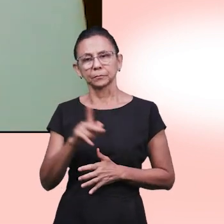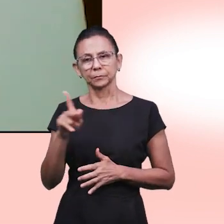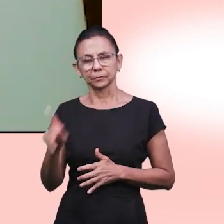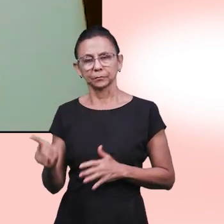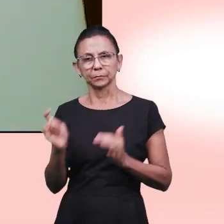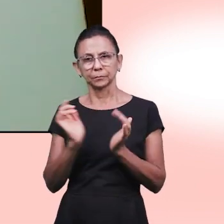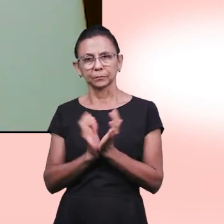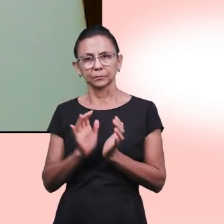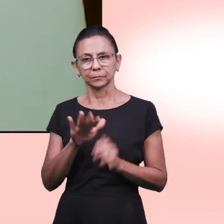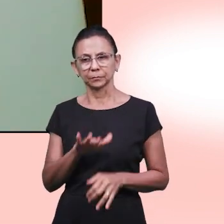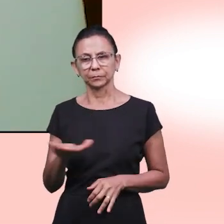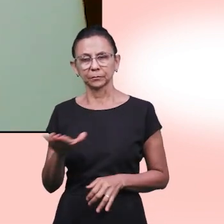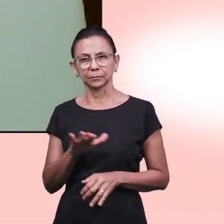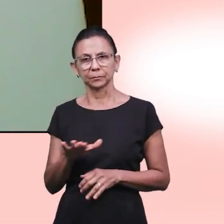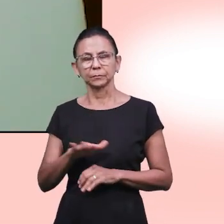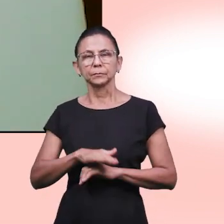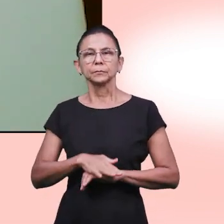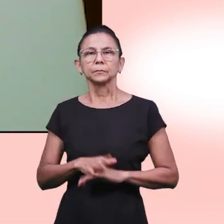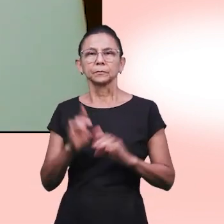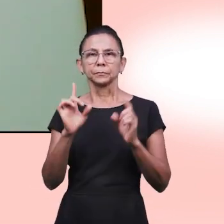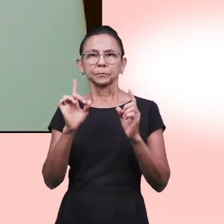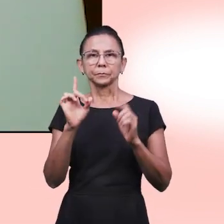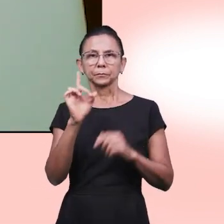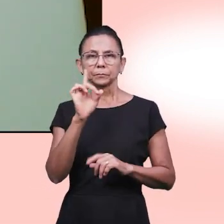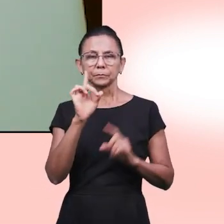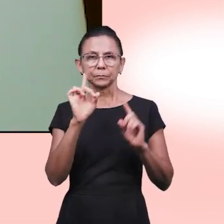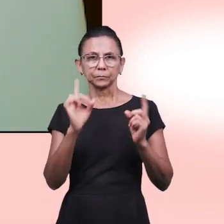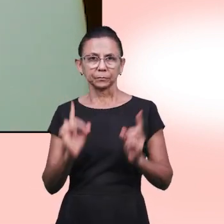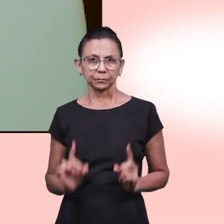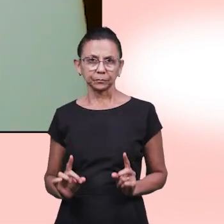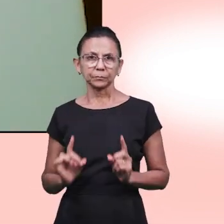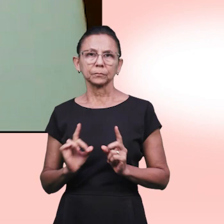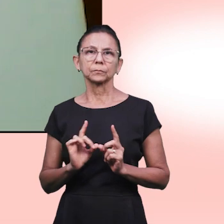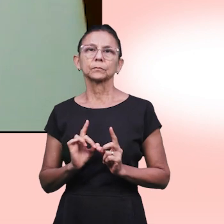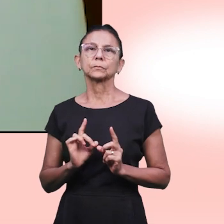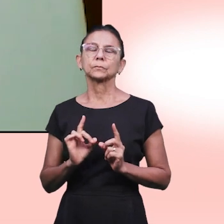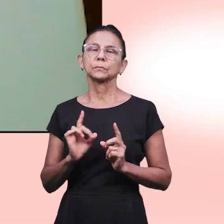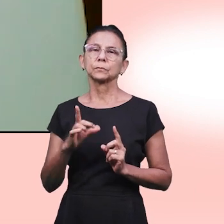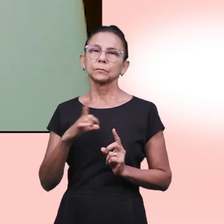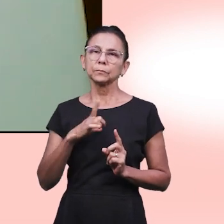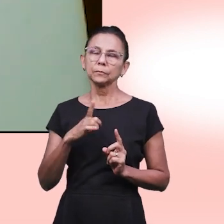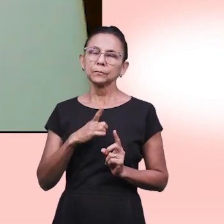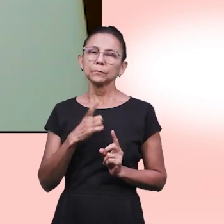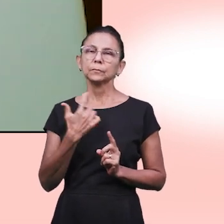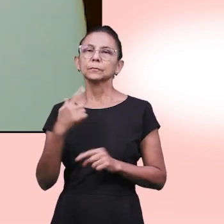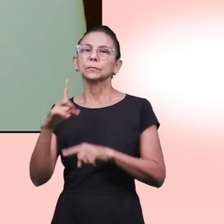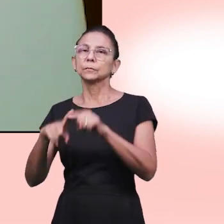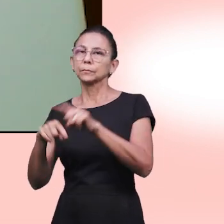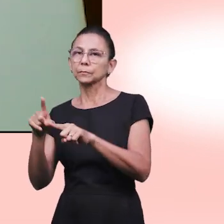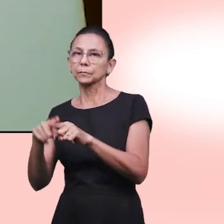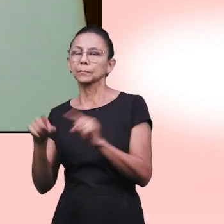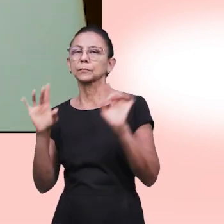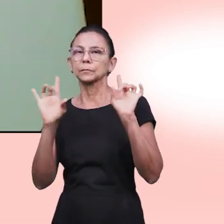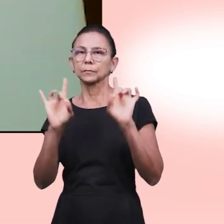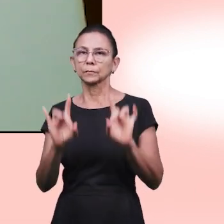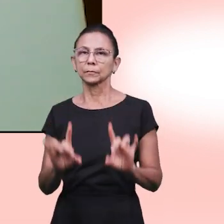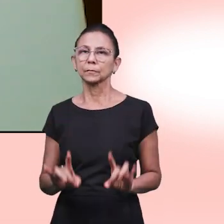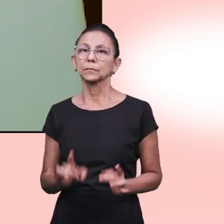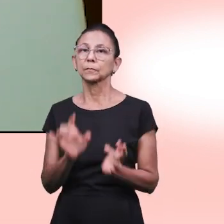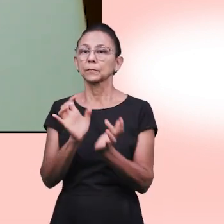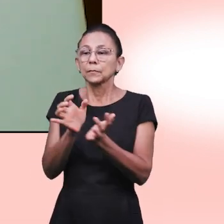para a professora aplicar na classe de crianças com deficiência, da mesma forma existe uma equipe que faz a adaptação desse tipo de